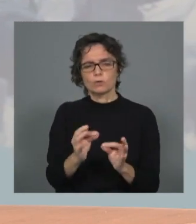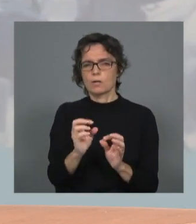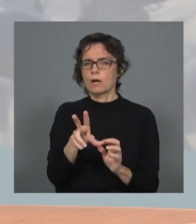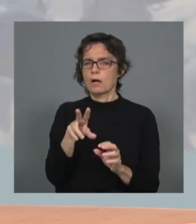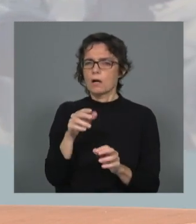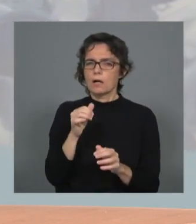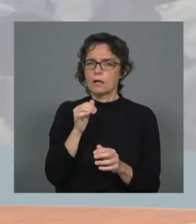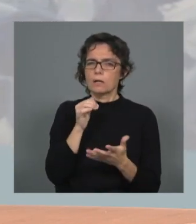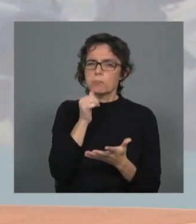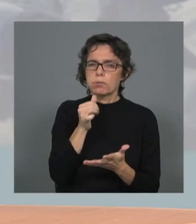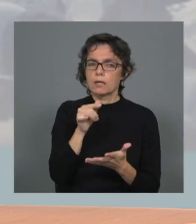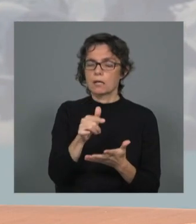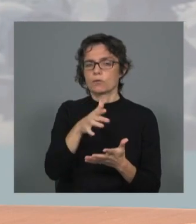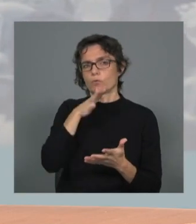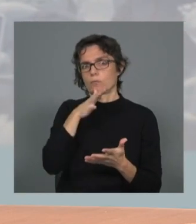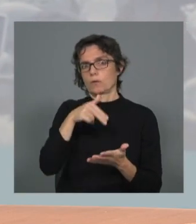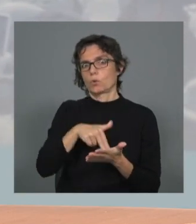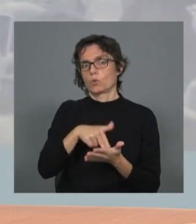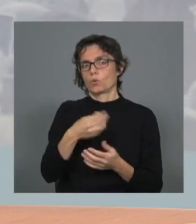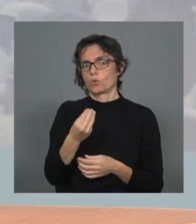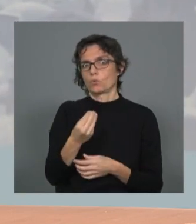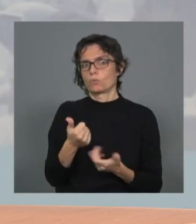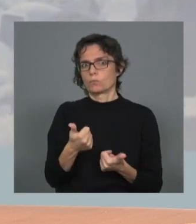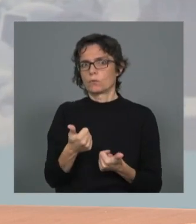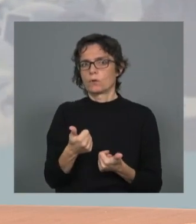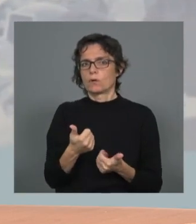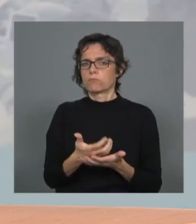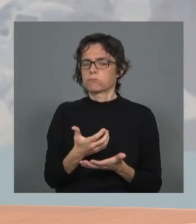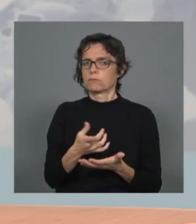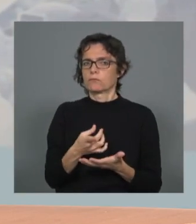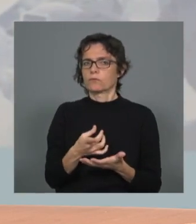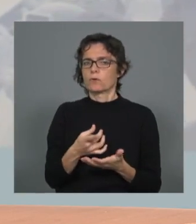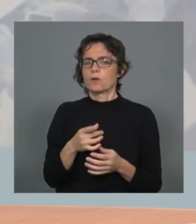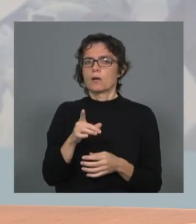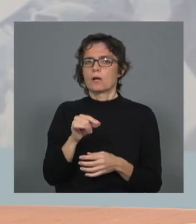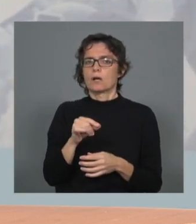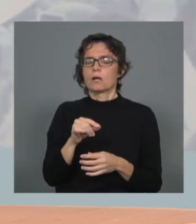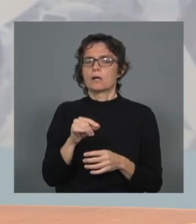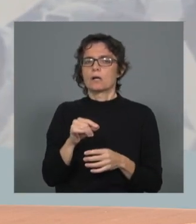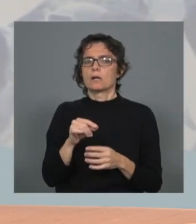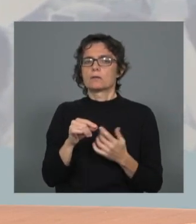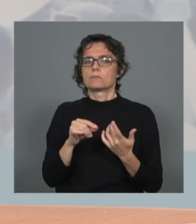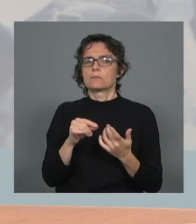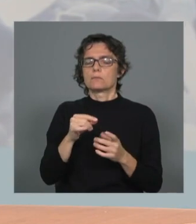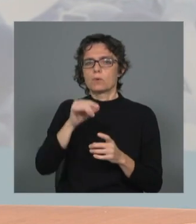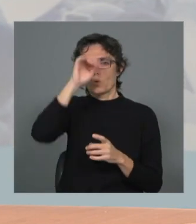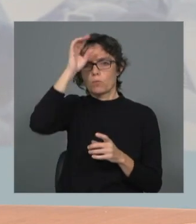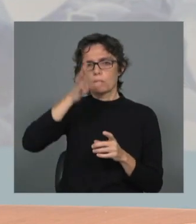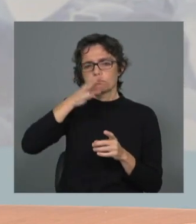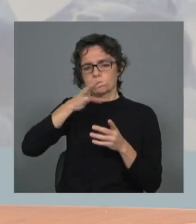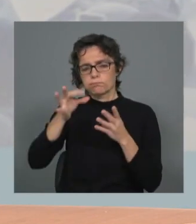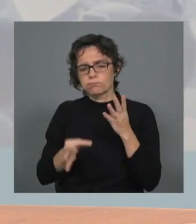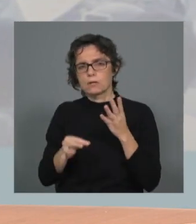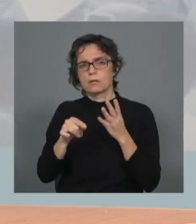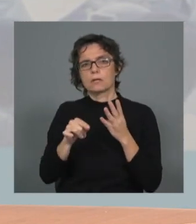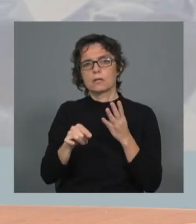é uma mensagem muito forte. Para além de todas aquelas questões que foram sublinhadas, de ligar